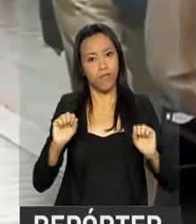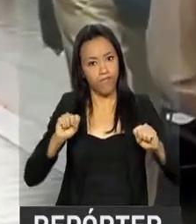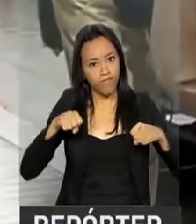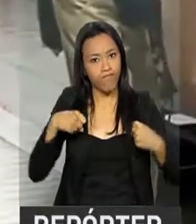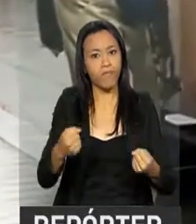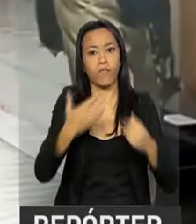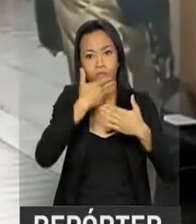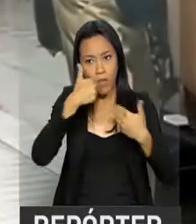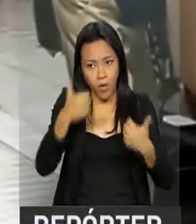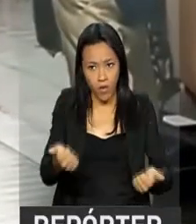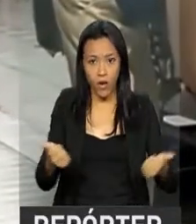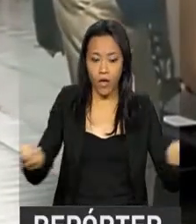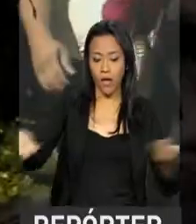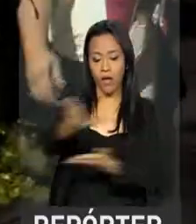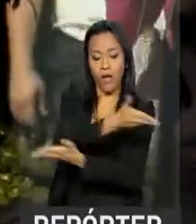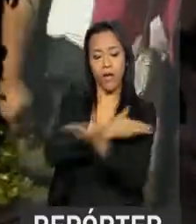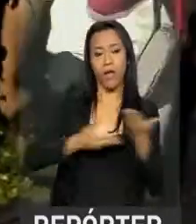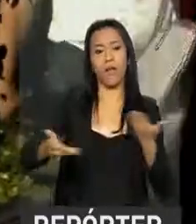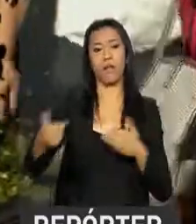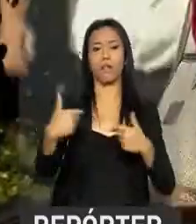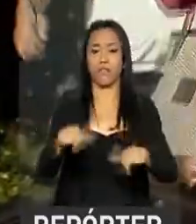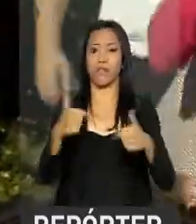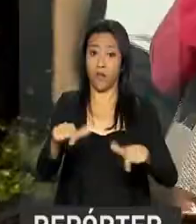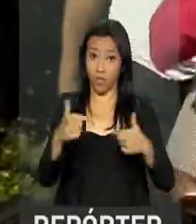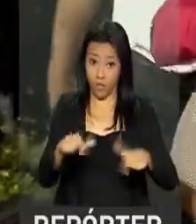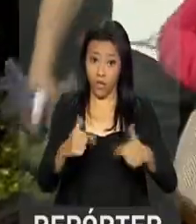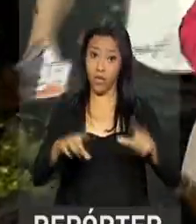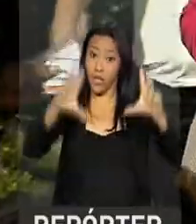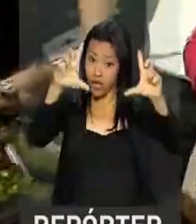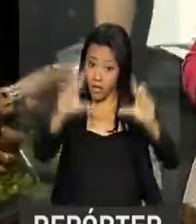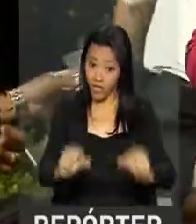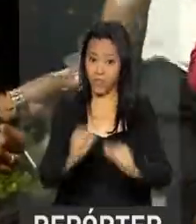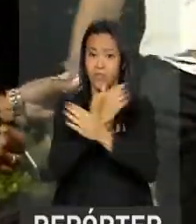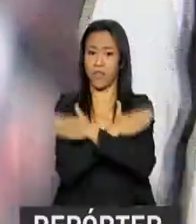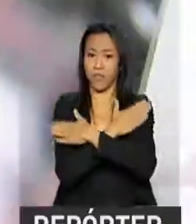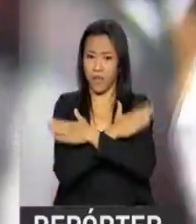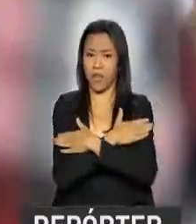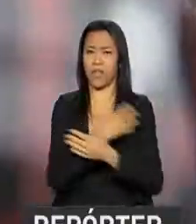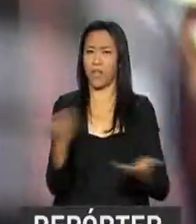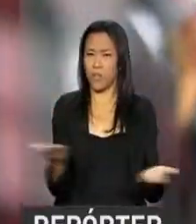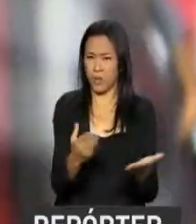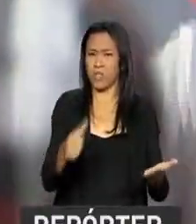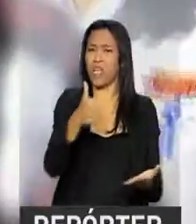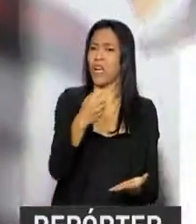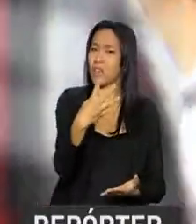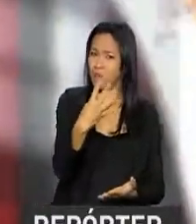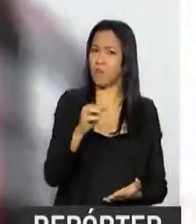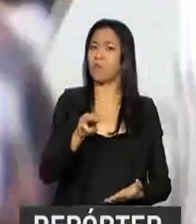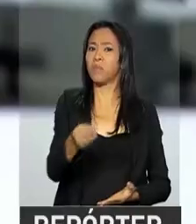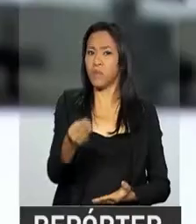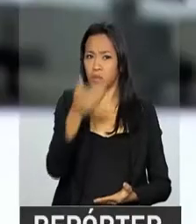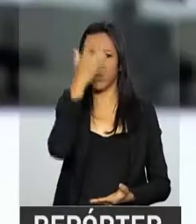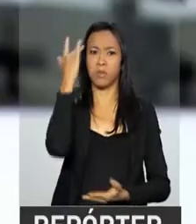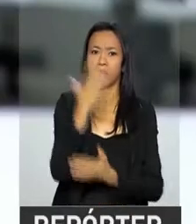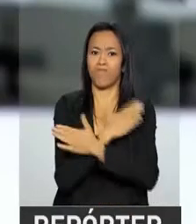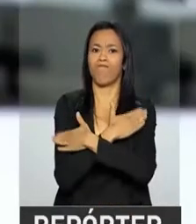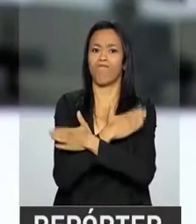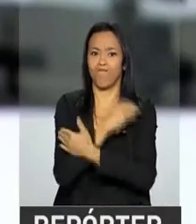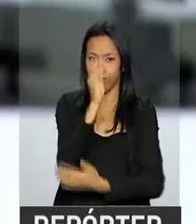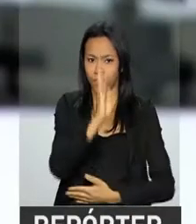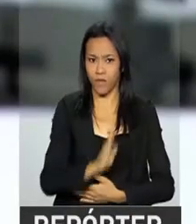vai melhorar as relações de trabalho e ajudar a reduzir o desemprego, que hoje assola 14 milhões de brasileiros.